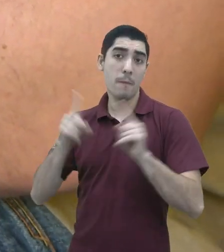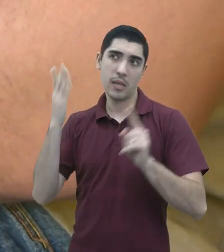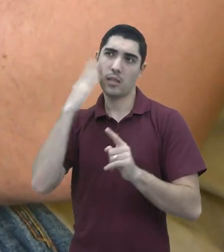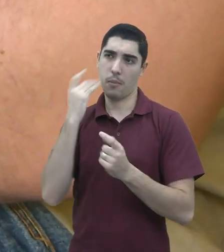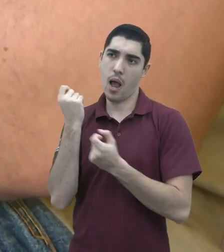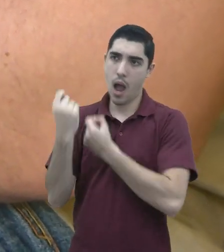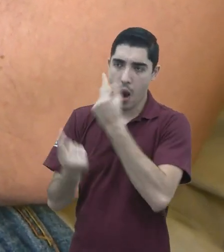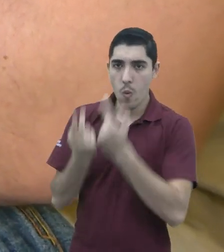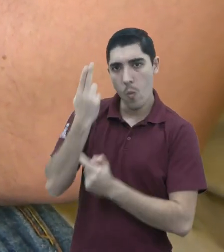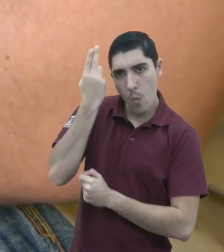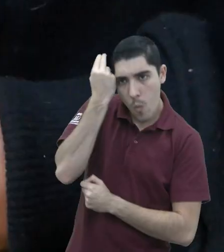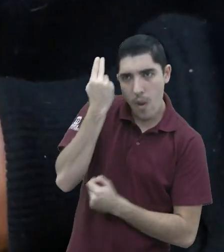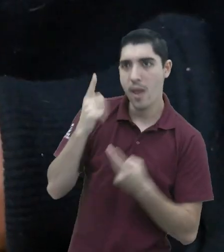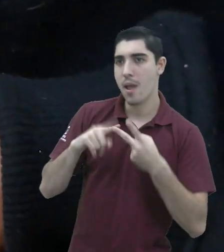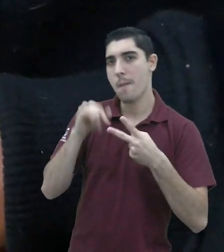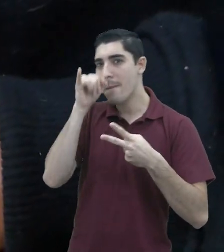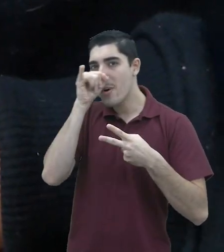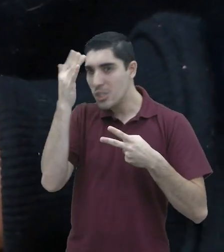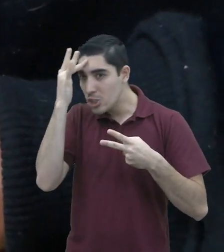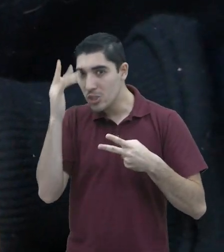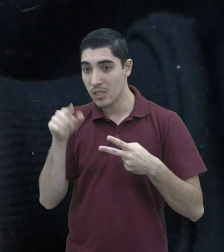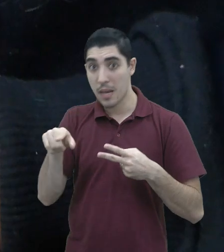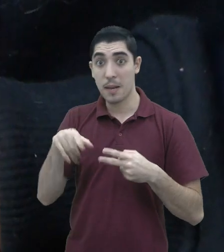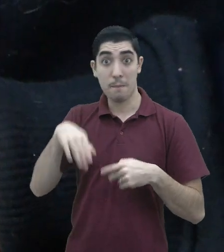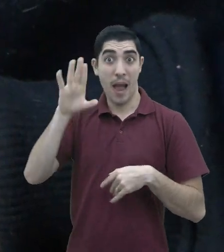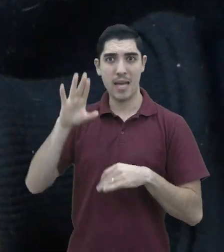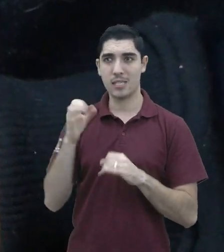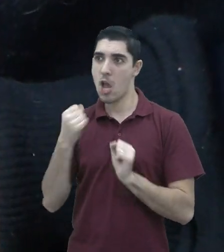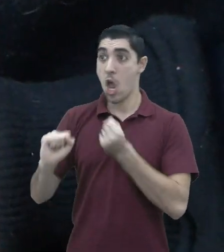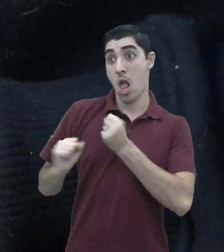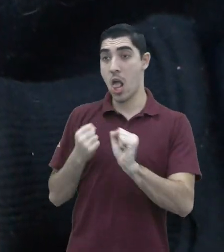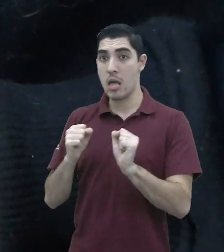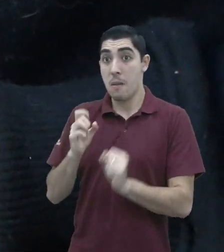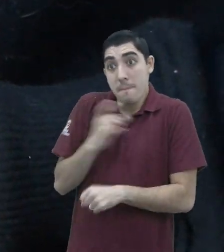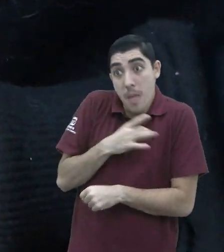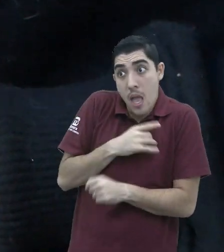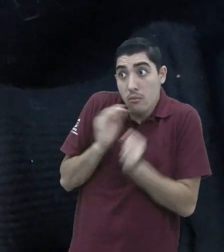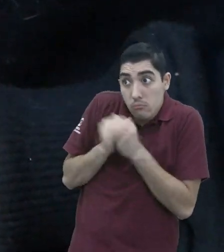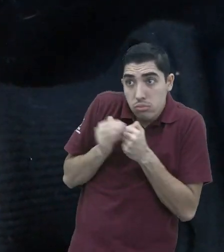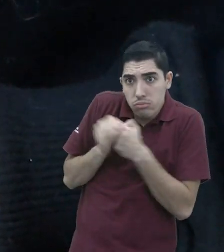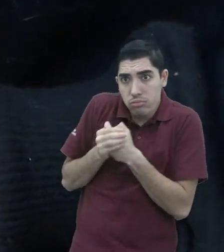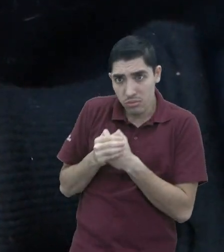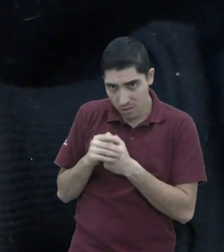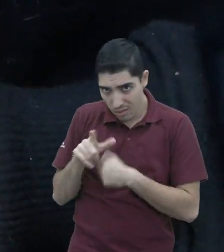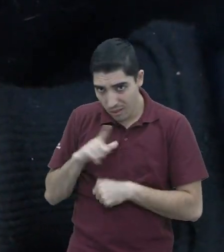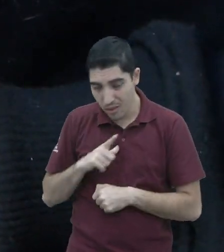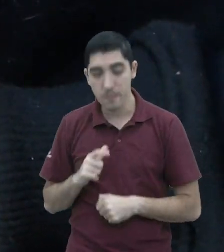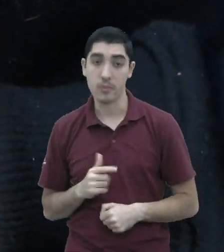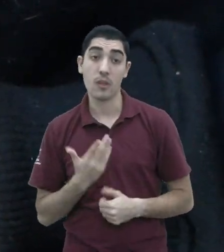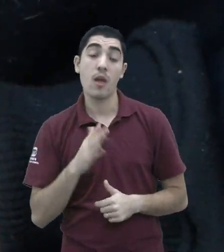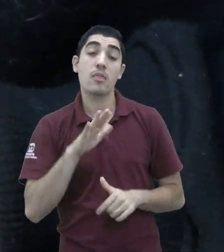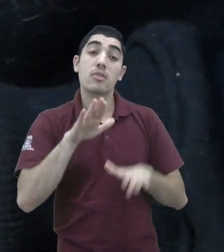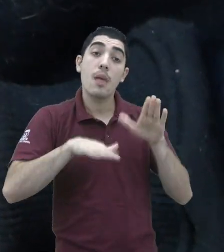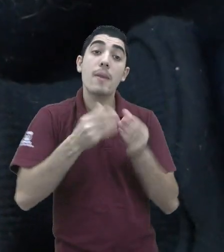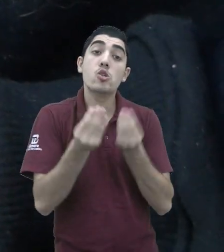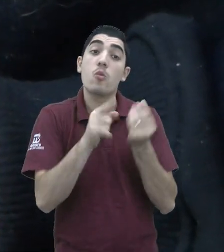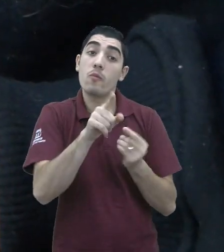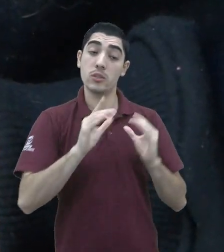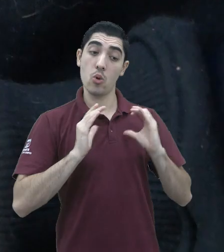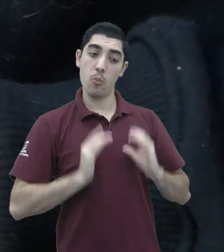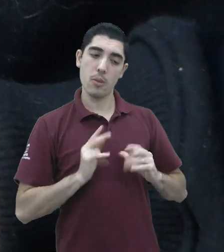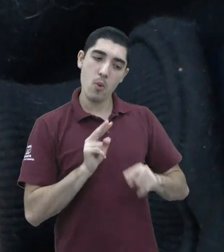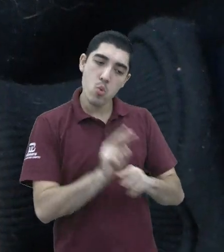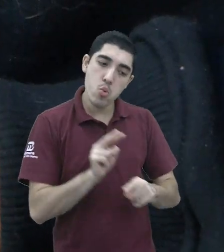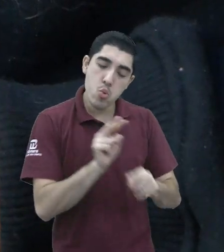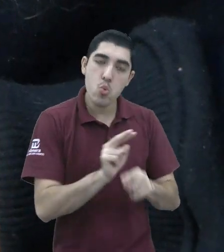Mas a gente sabe que existem alguns coelhos, alguns porquinhos da Índia que são mais agitadinhos, mais assustadinhos, né? Tudo que vai depender do manejo